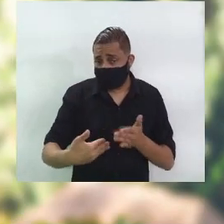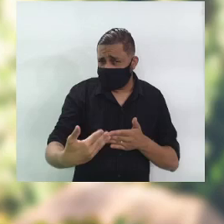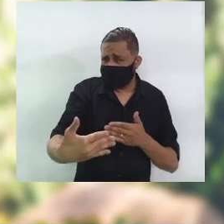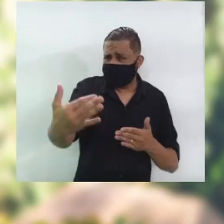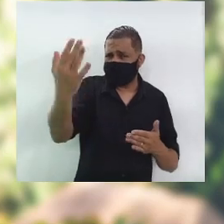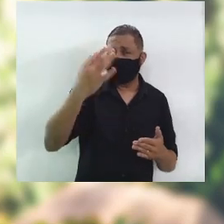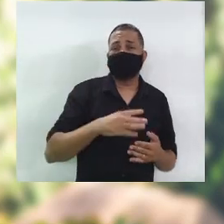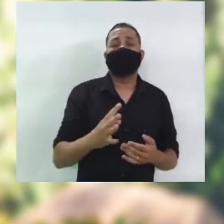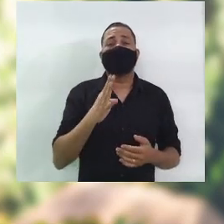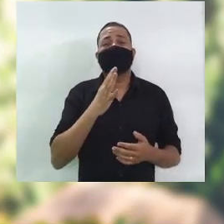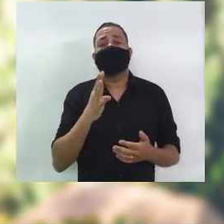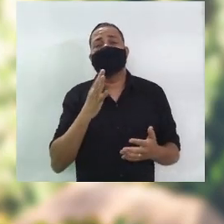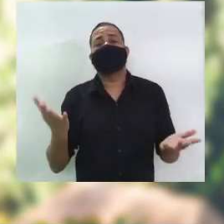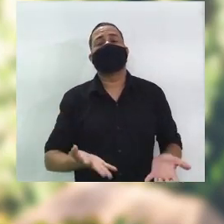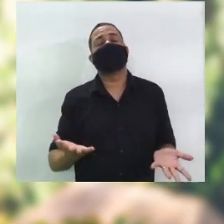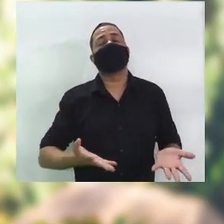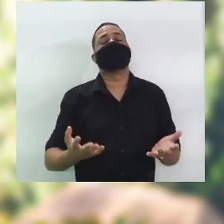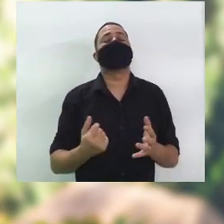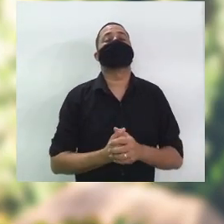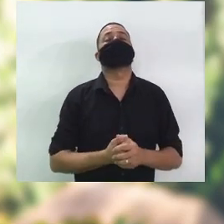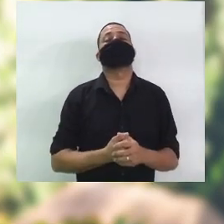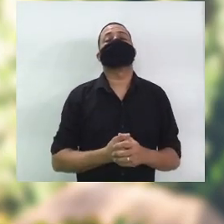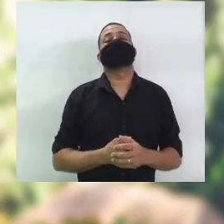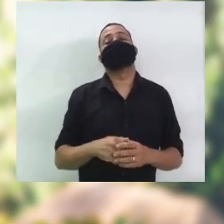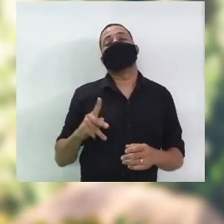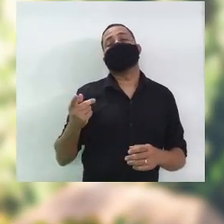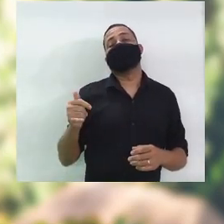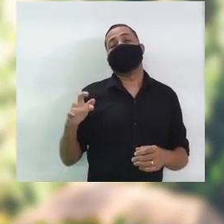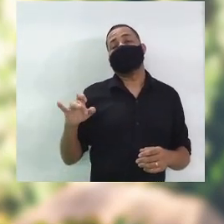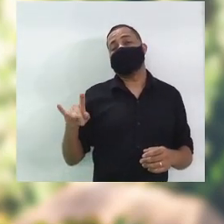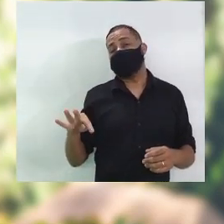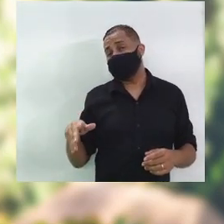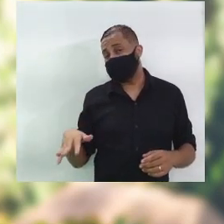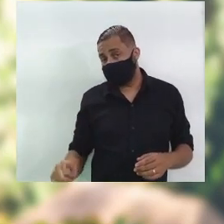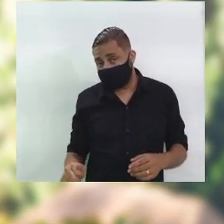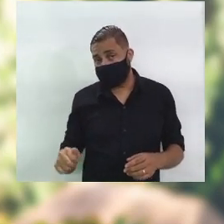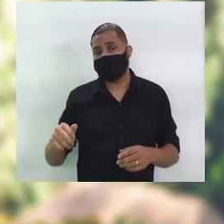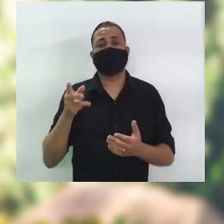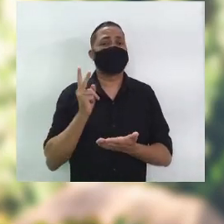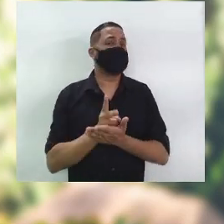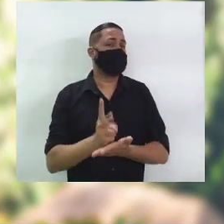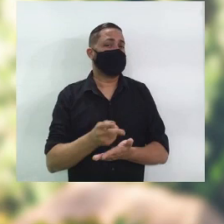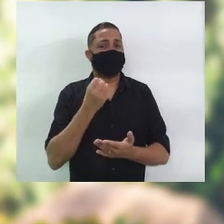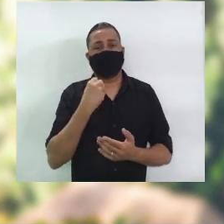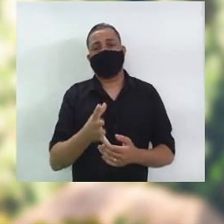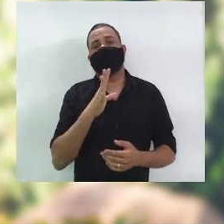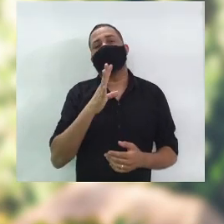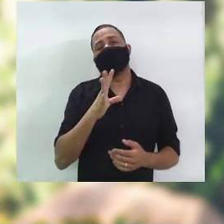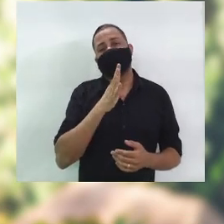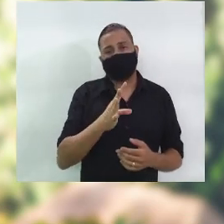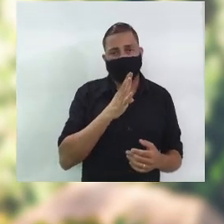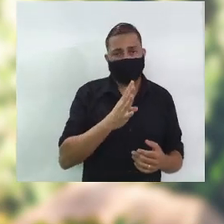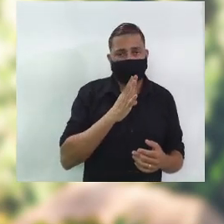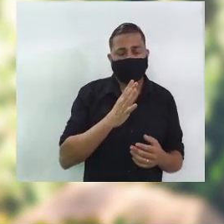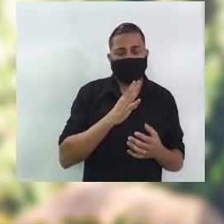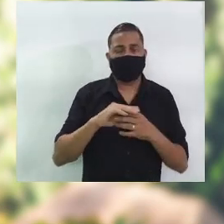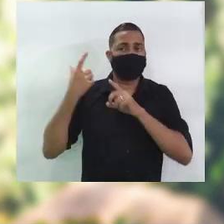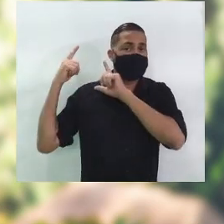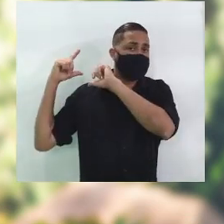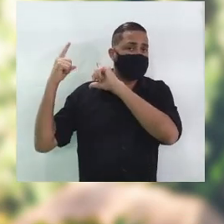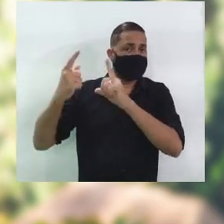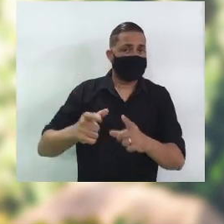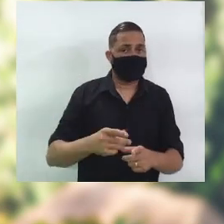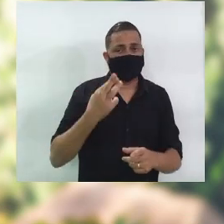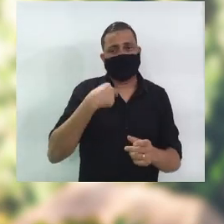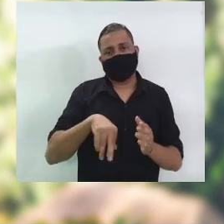Vamos conhecer agora um pouco mais sobre o Hare Krishna. É sempre bom conhecer a tradição religiosa do